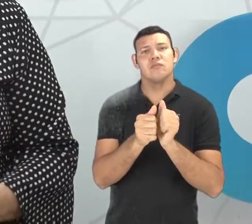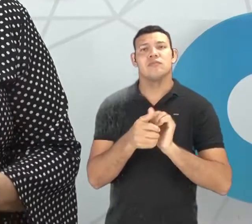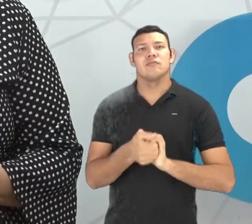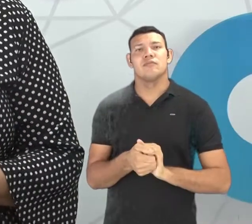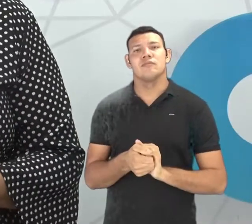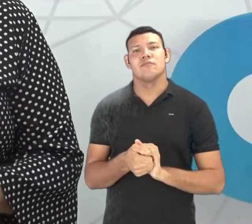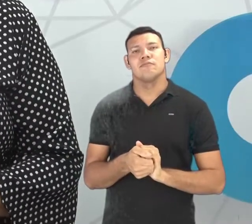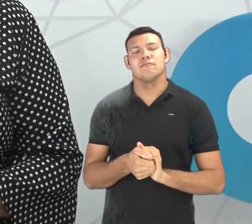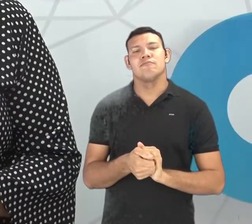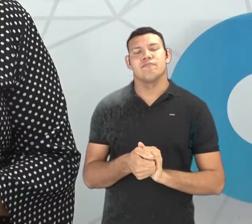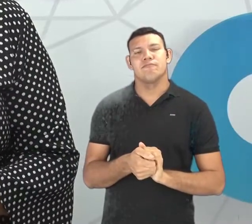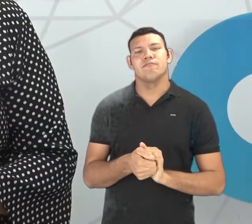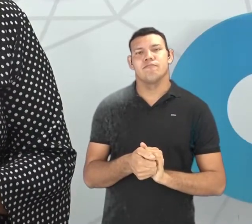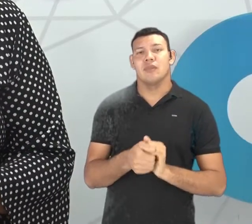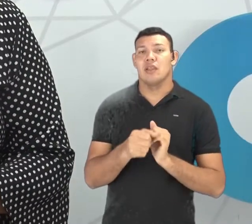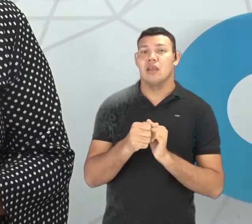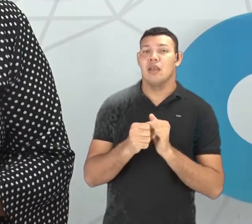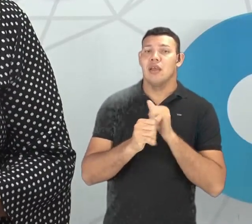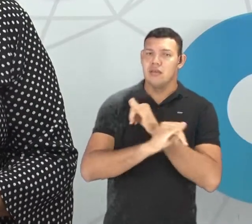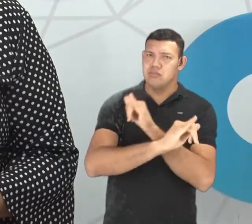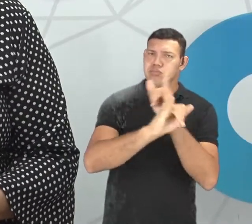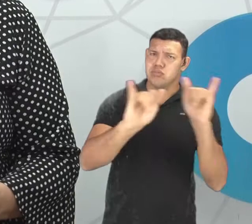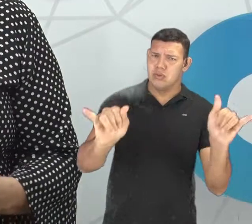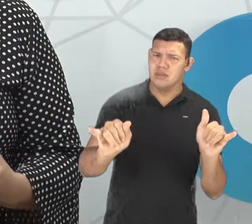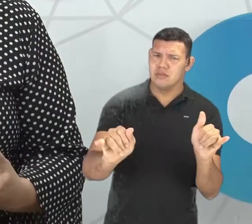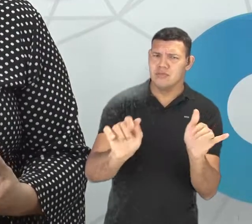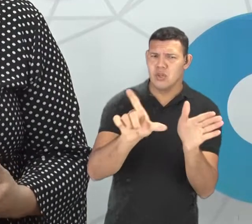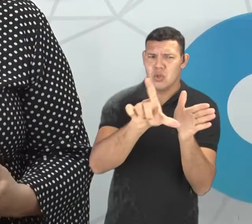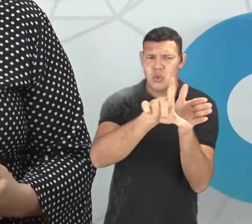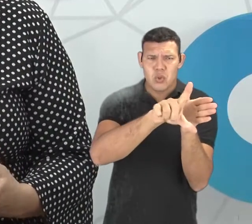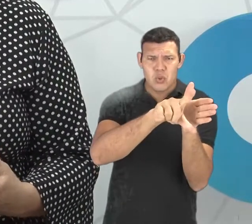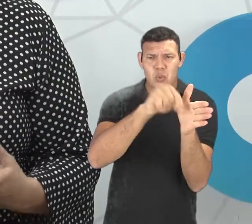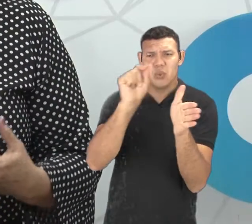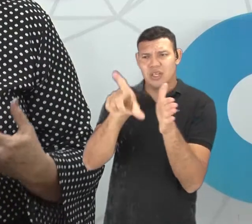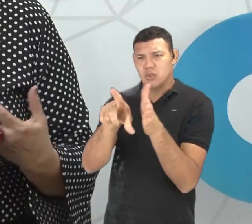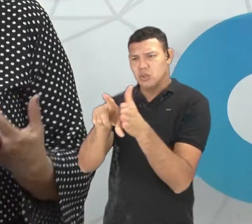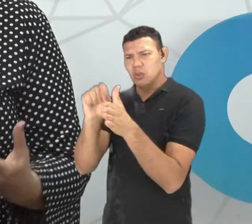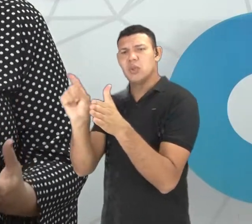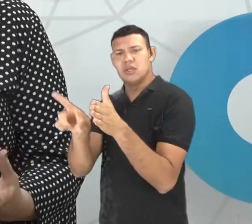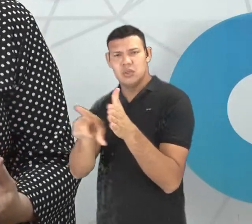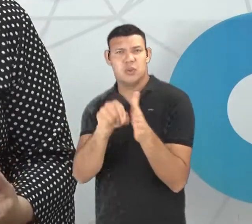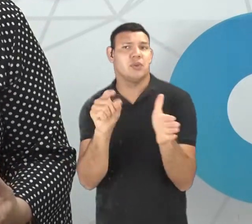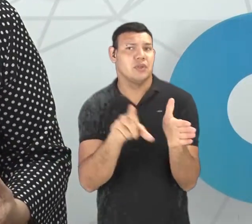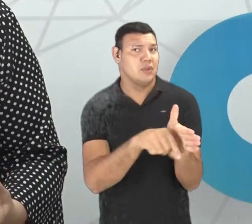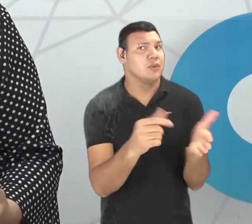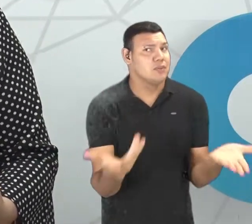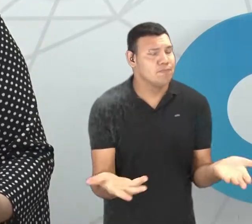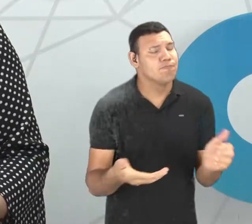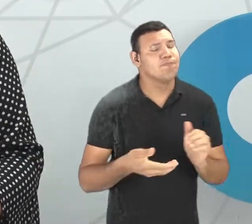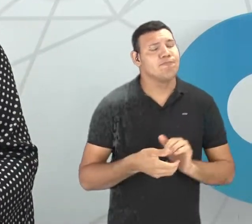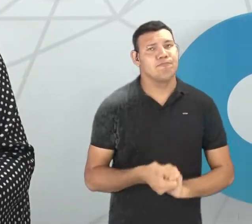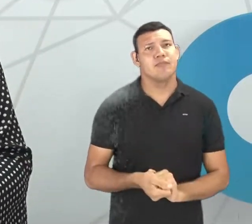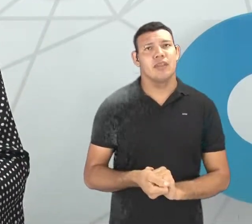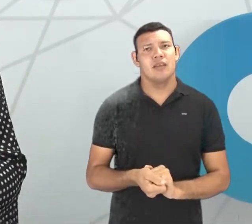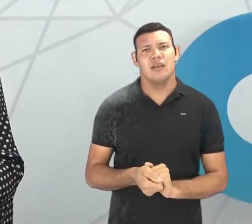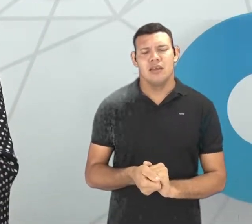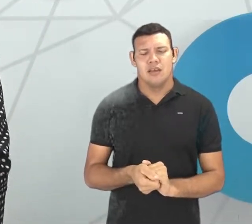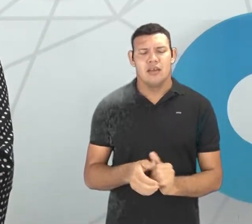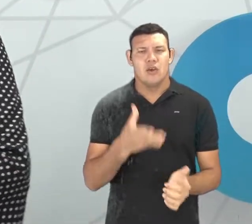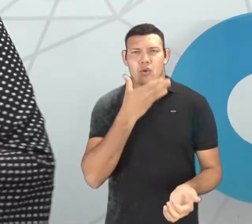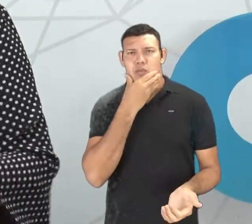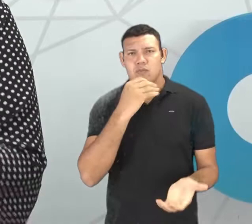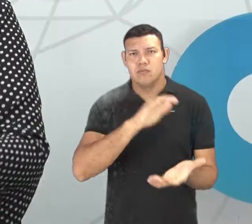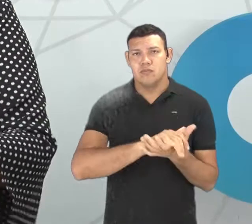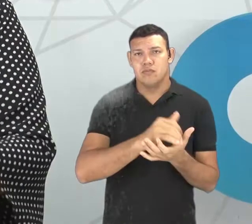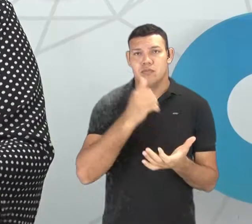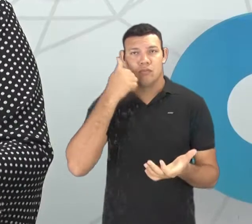juntos. É isso que eu recomendo a todos, para que as escolhas que sejam realizadas, porque o casal,